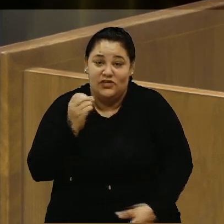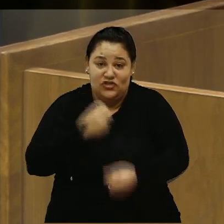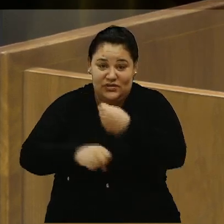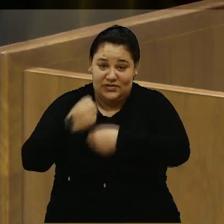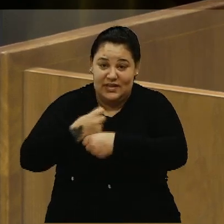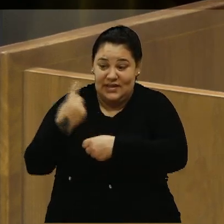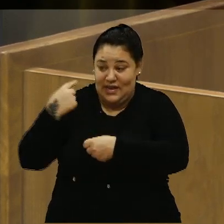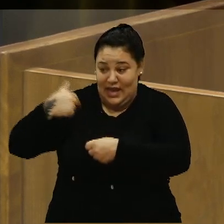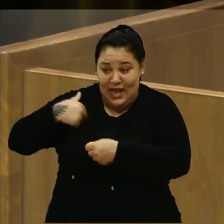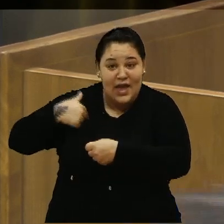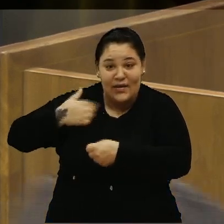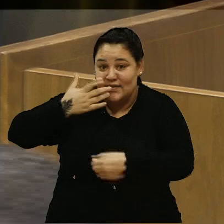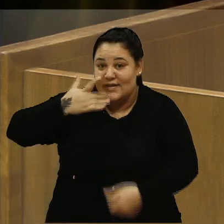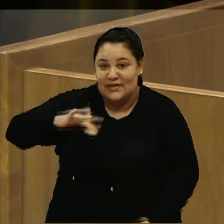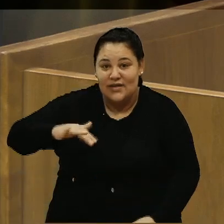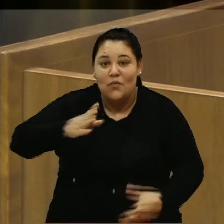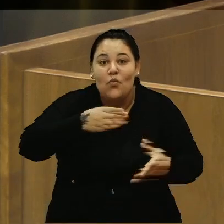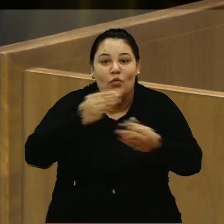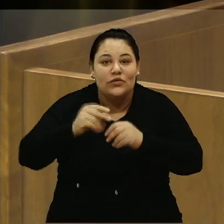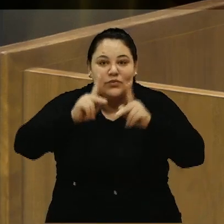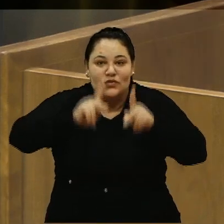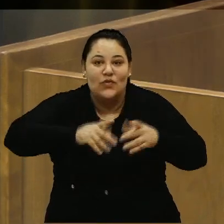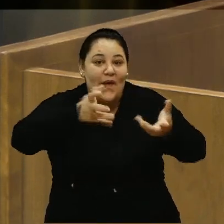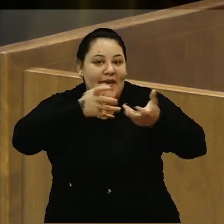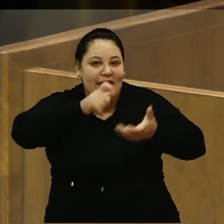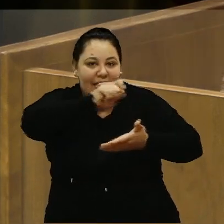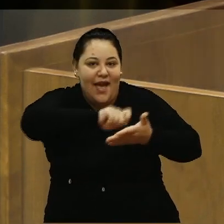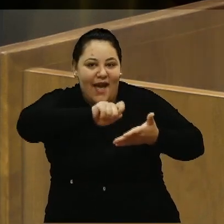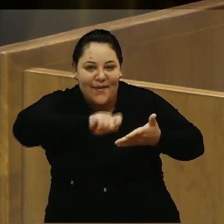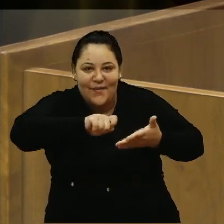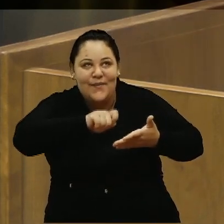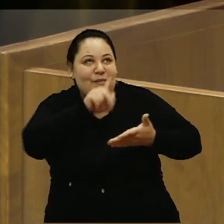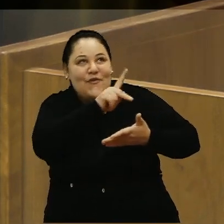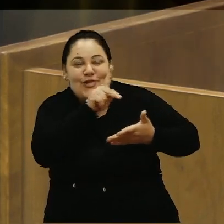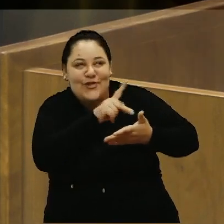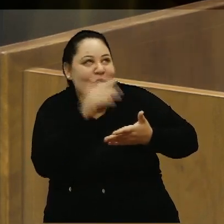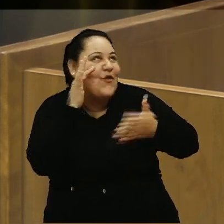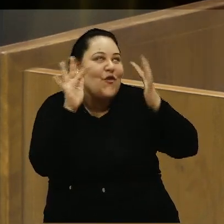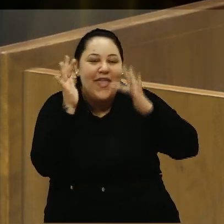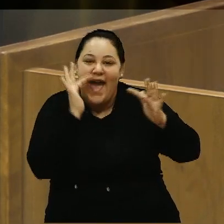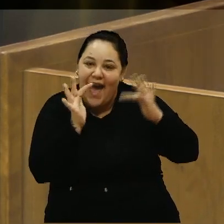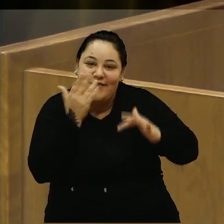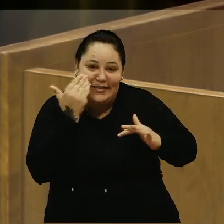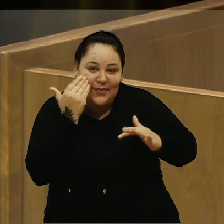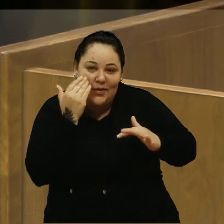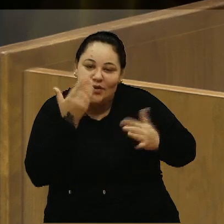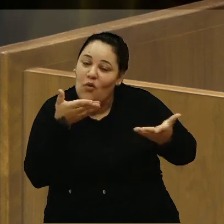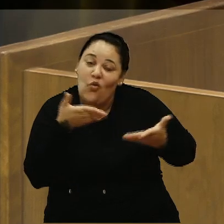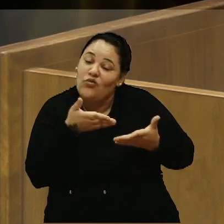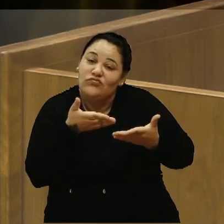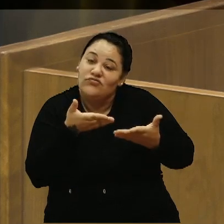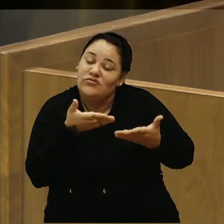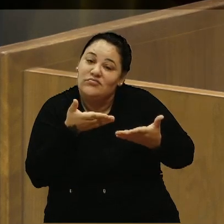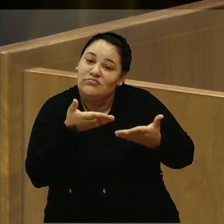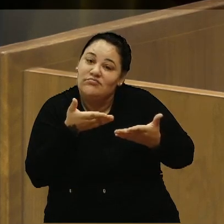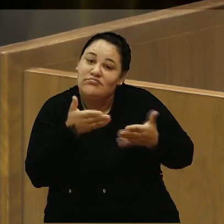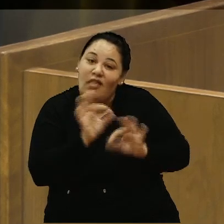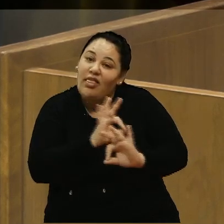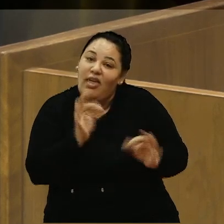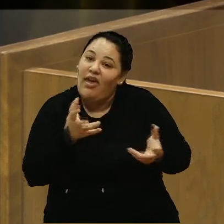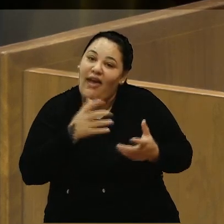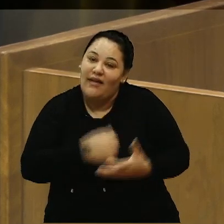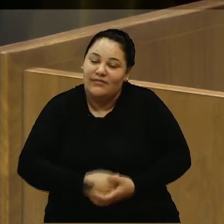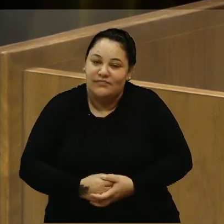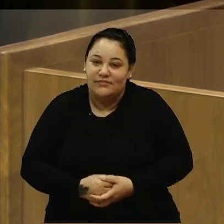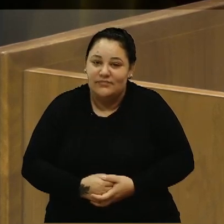quando eu era criança, muita gente falava que queria ser professor e professora, vereadora Aldonei. O que está acontecendo que as nossas crianças não sonham mais